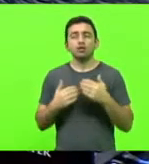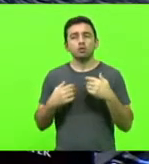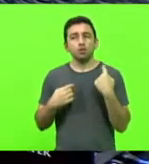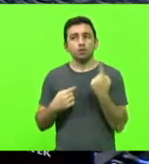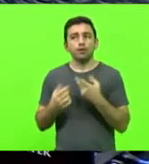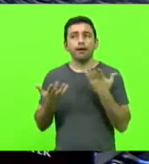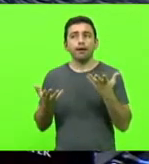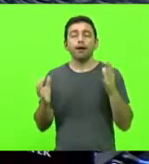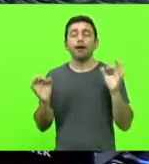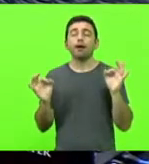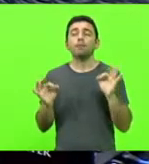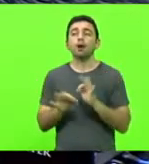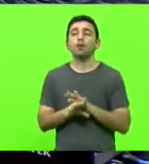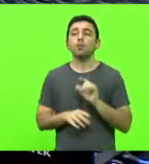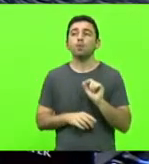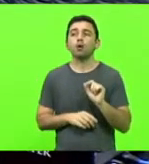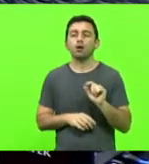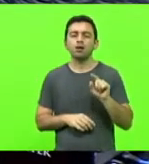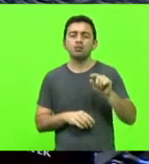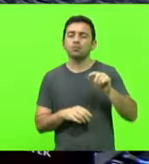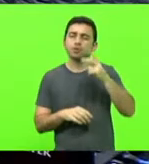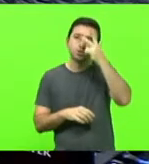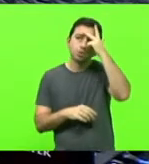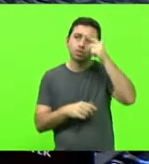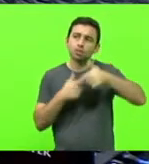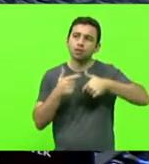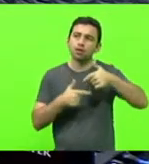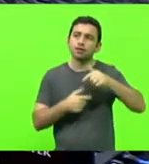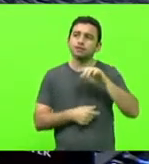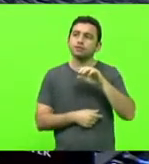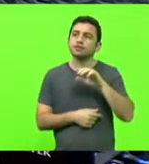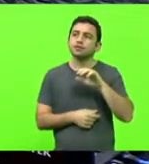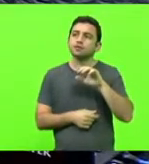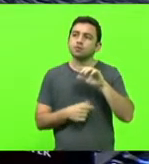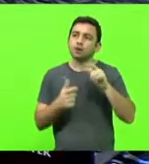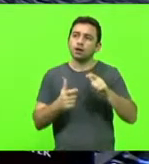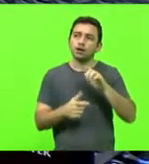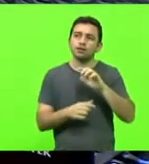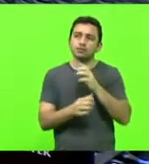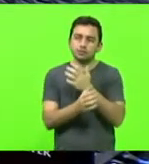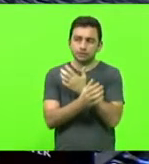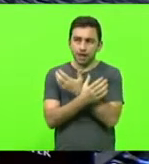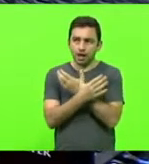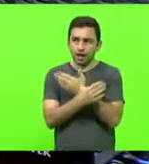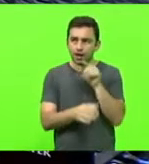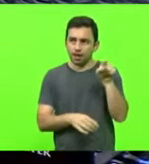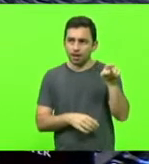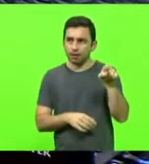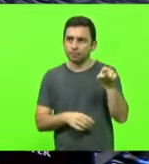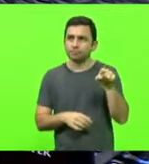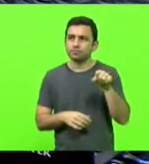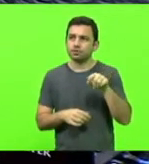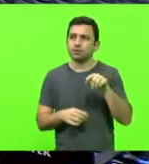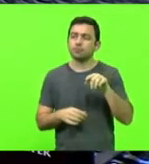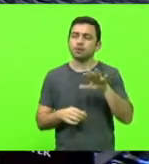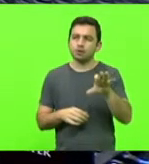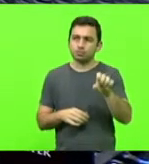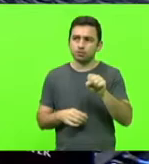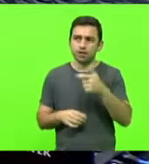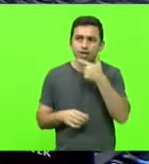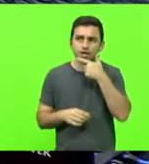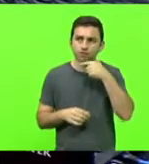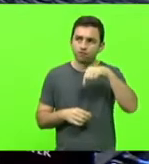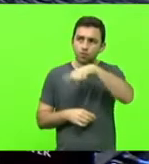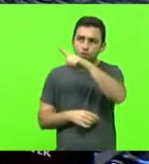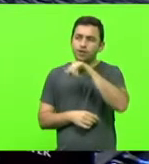acabar? O que aconteceu com aquele produtor de Seara? Ele botou duas cunhas de queijo na mala, levou para a Itália, recebeu uma medalha